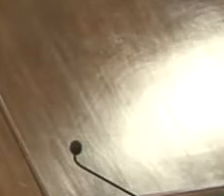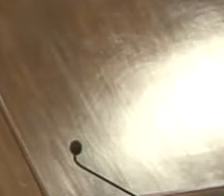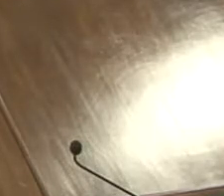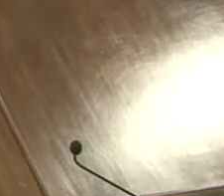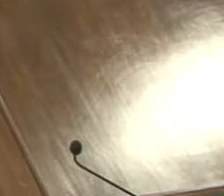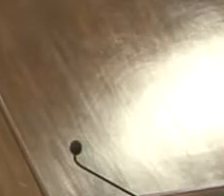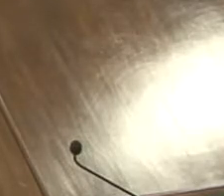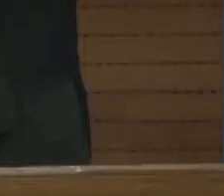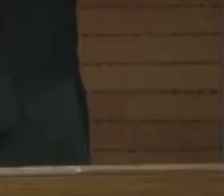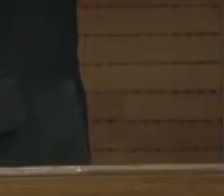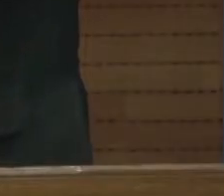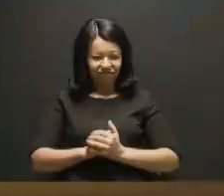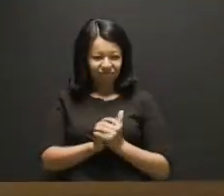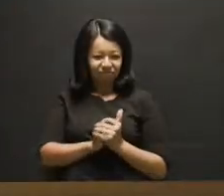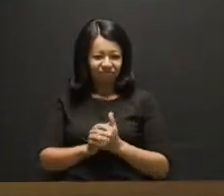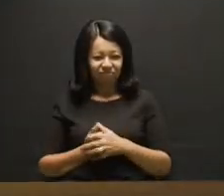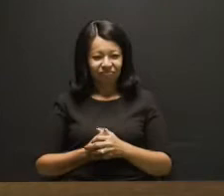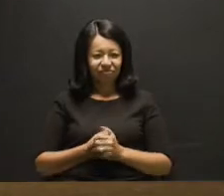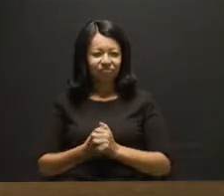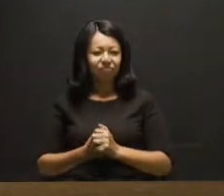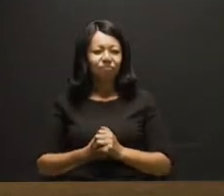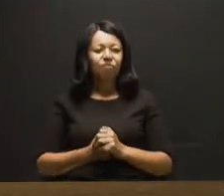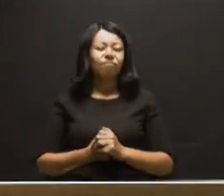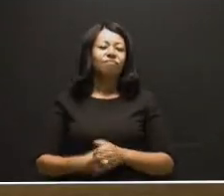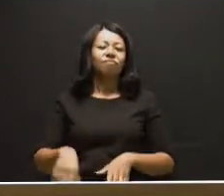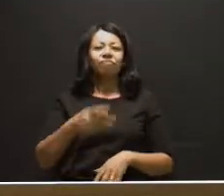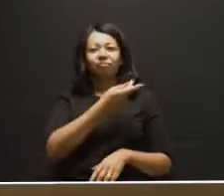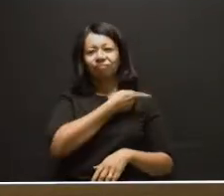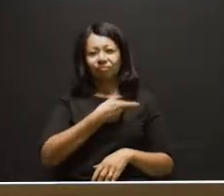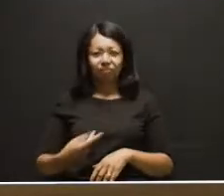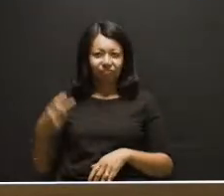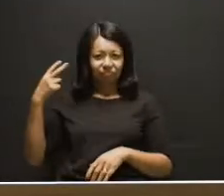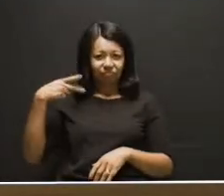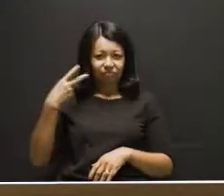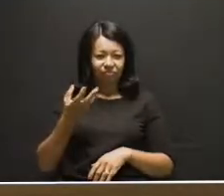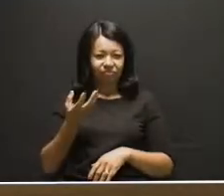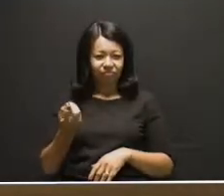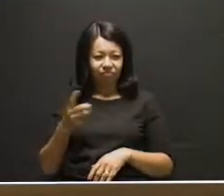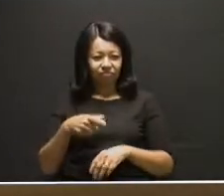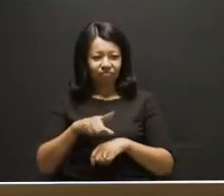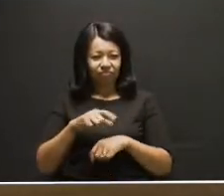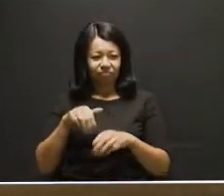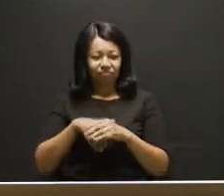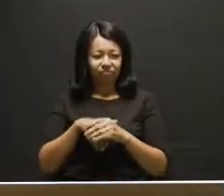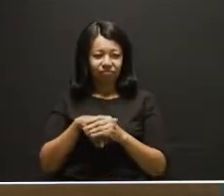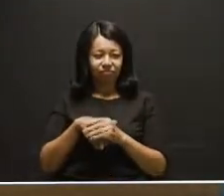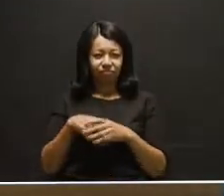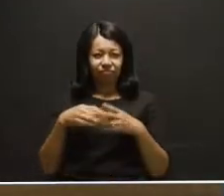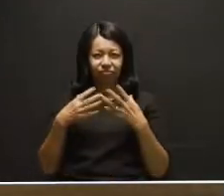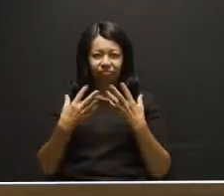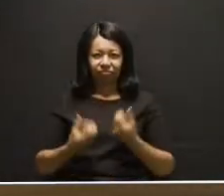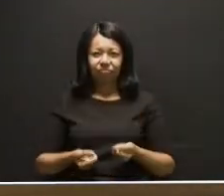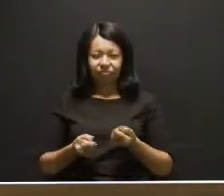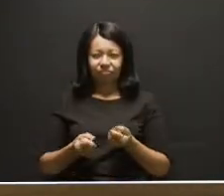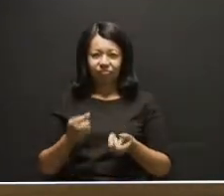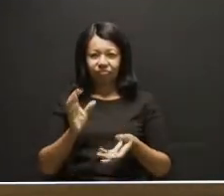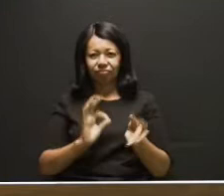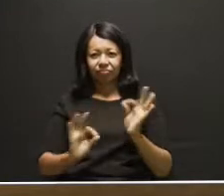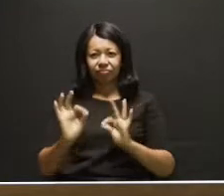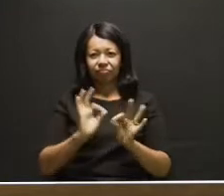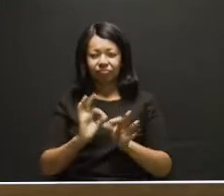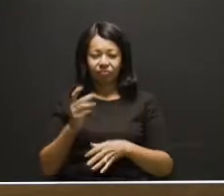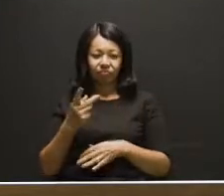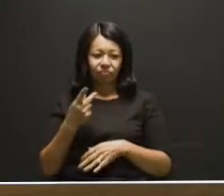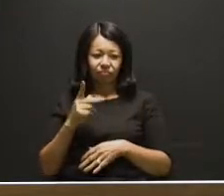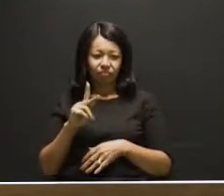é o presidente os vereadores quero aqui vereador sérgio antecipar o meu voto favorável ao projeto de vossa